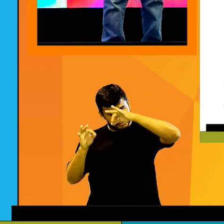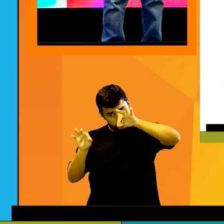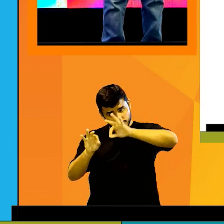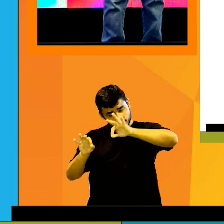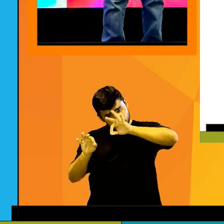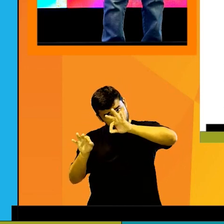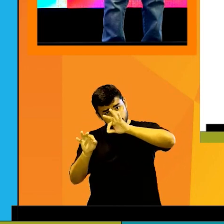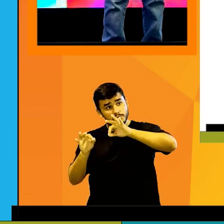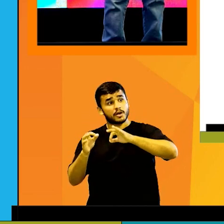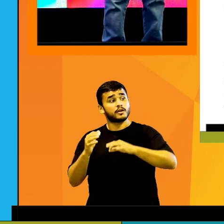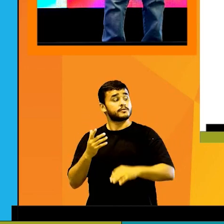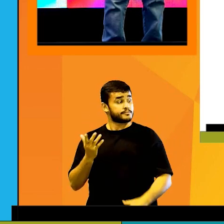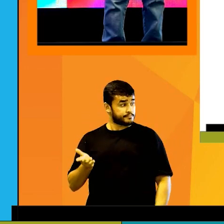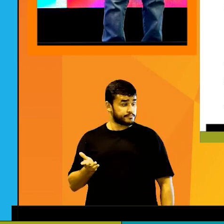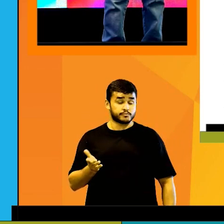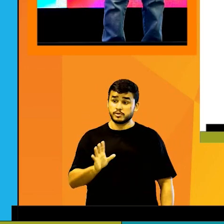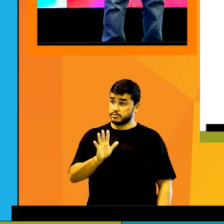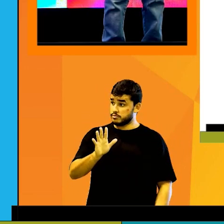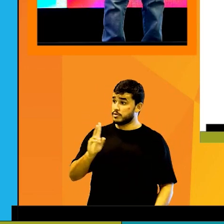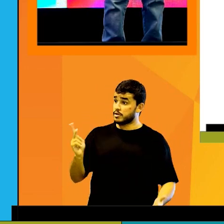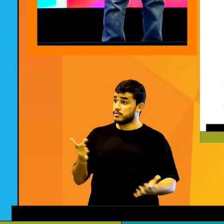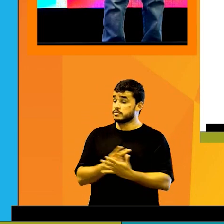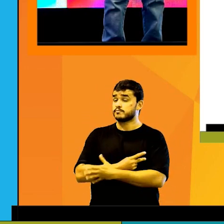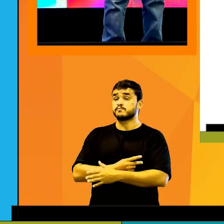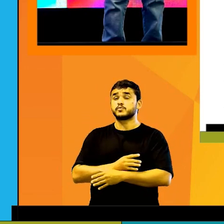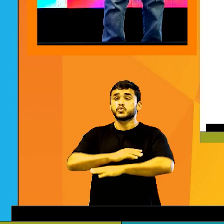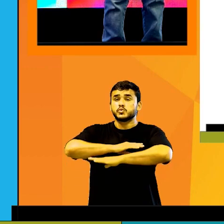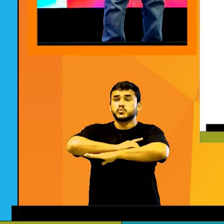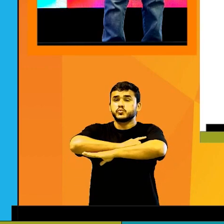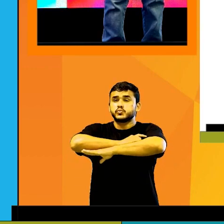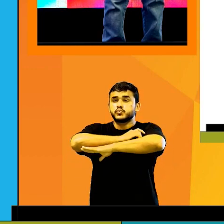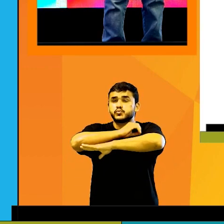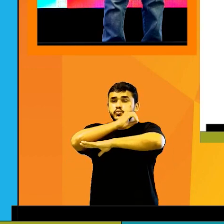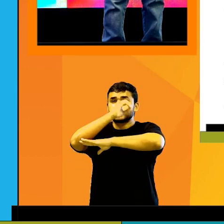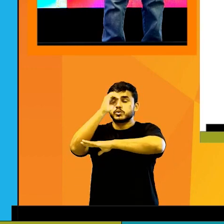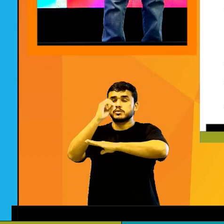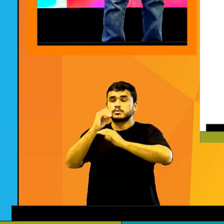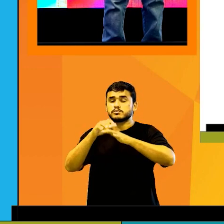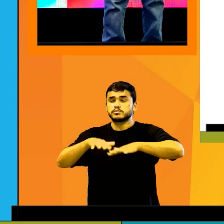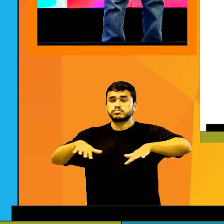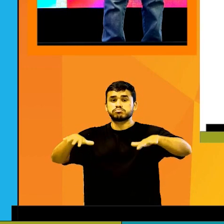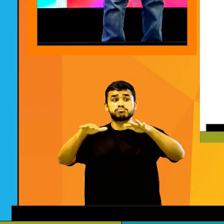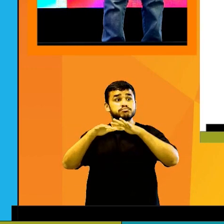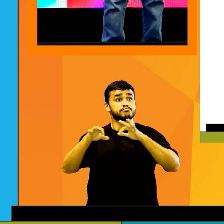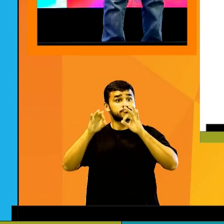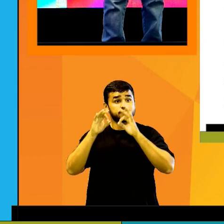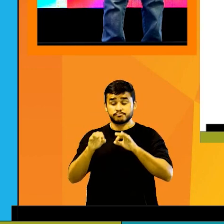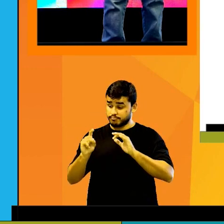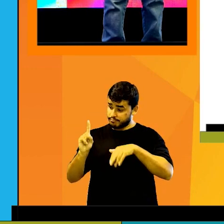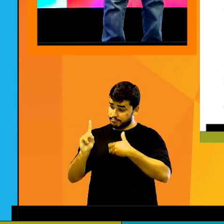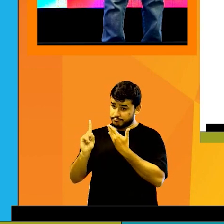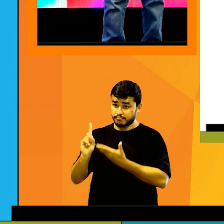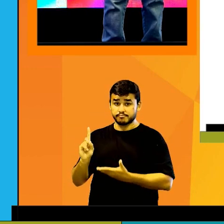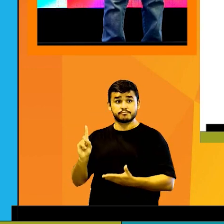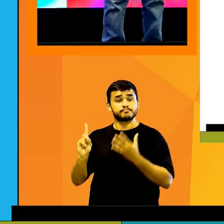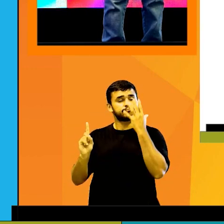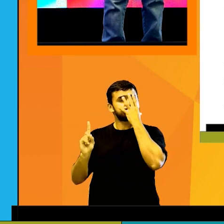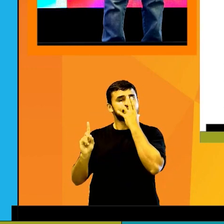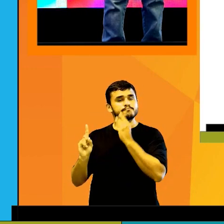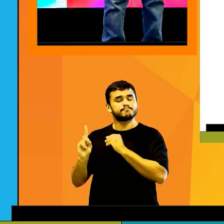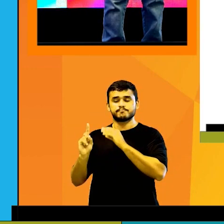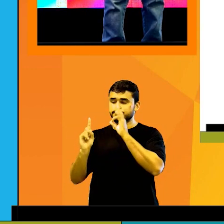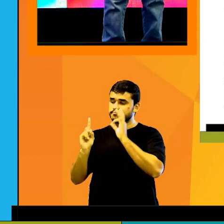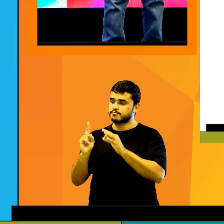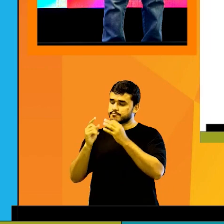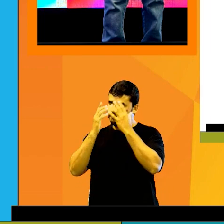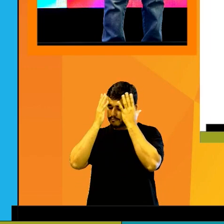Pois bem, quando o dia na sombra do vale abrirem-se minha cova, formosa pepita, ao menos arranca meus